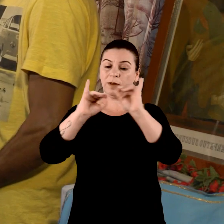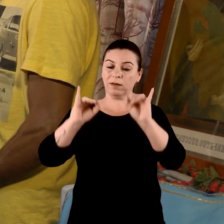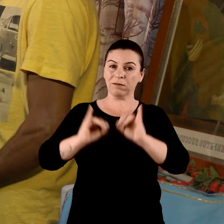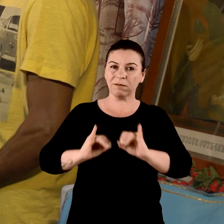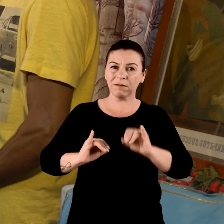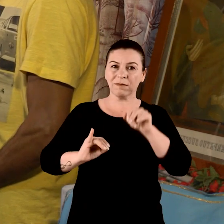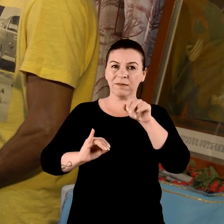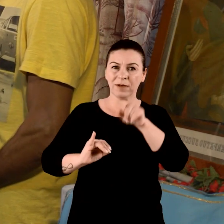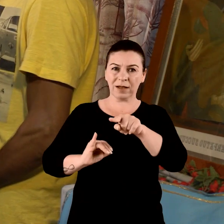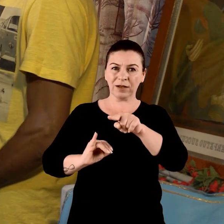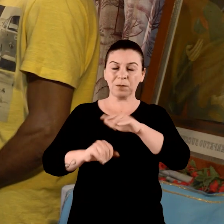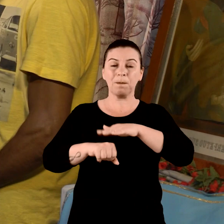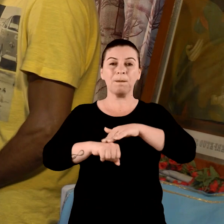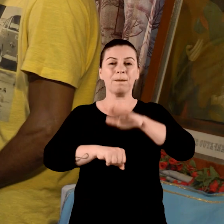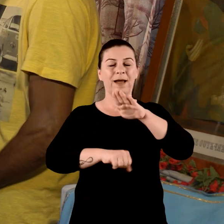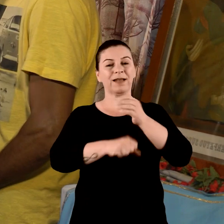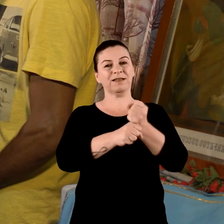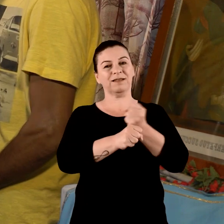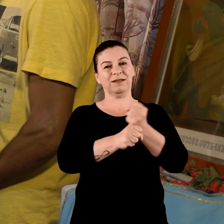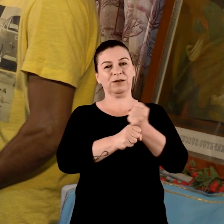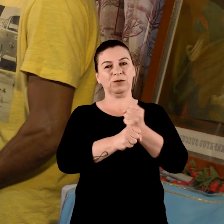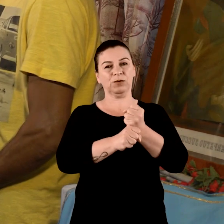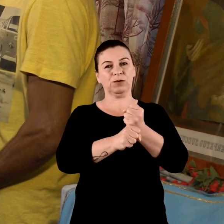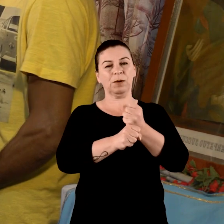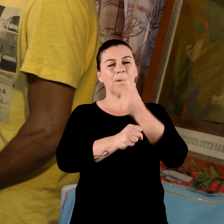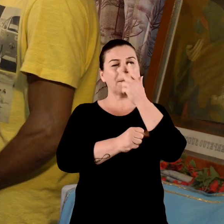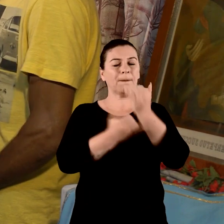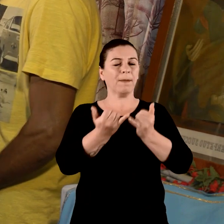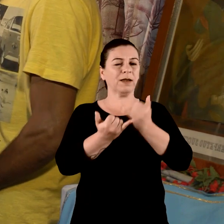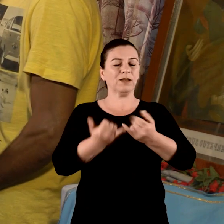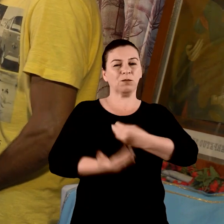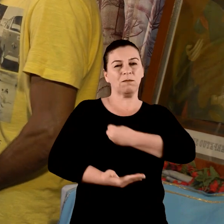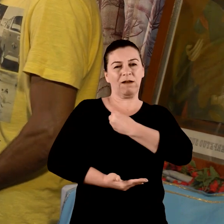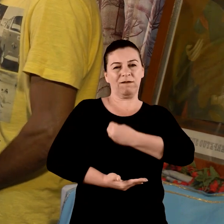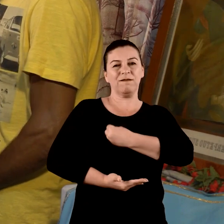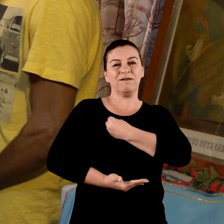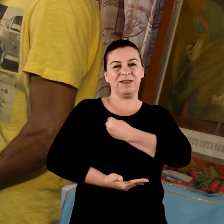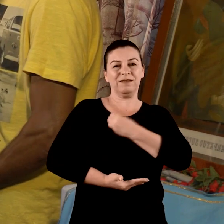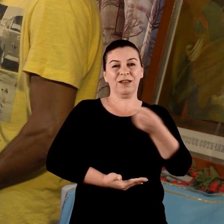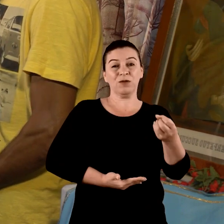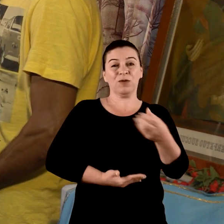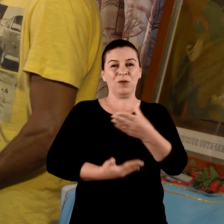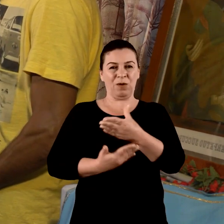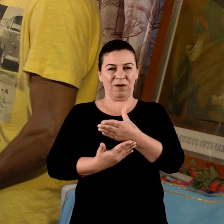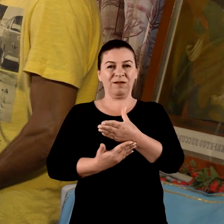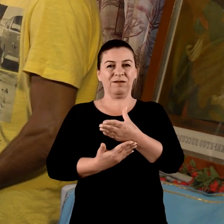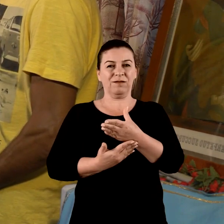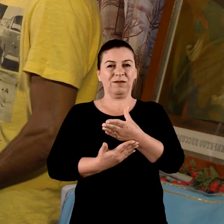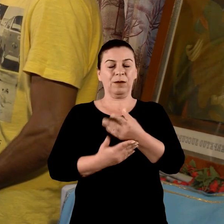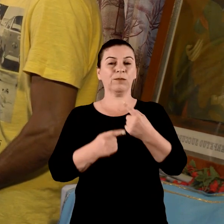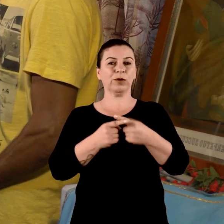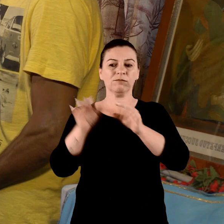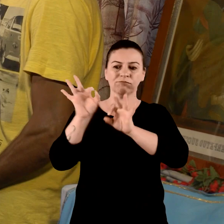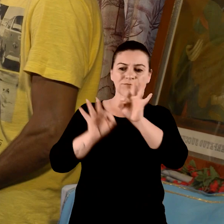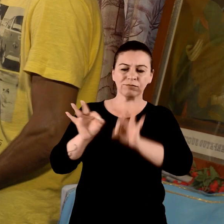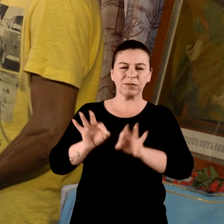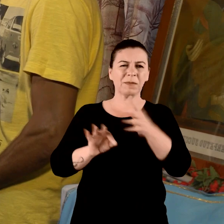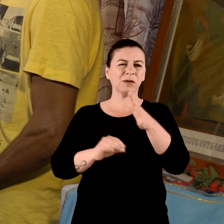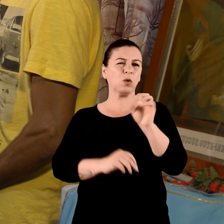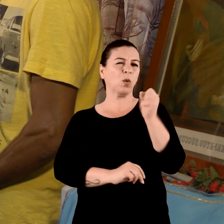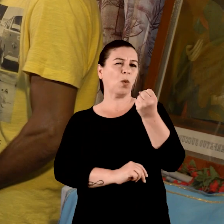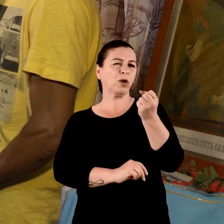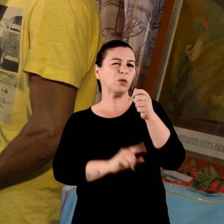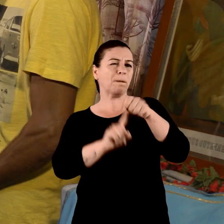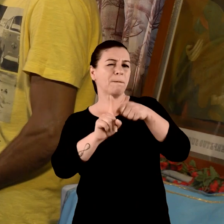peça mais tempo. Eu renovo a vida dela. Porque restaurar uma peça inteira, você leva 8 meses para